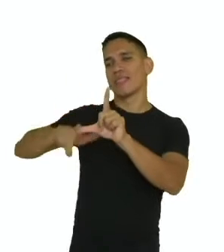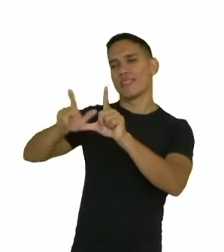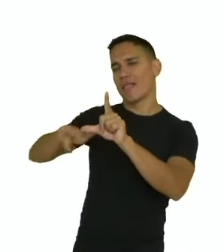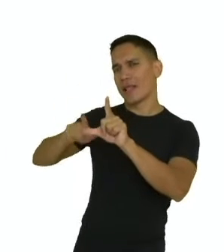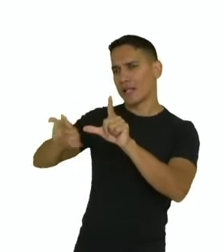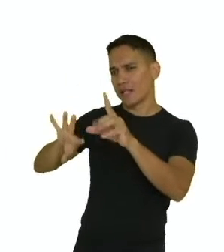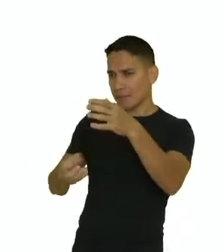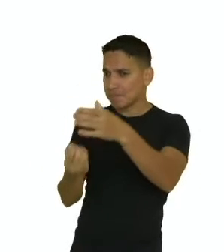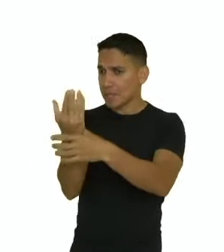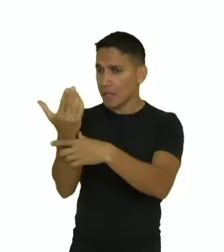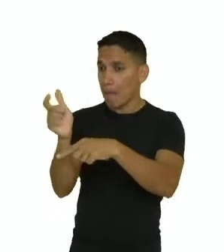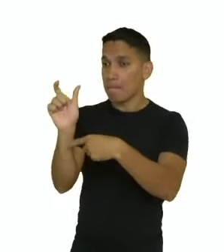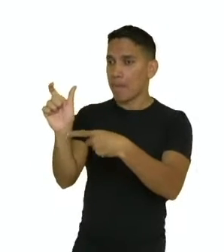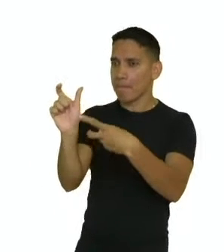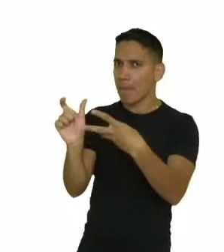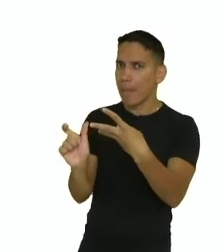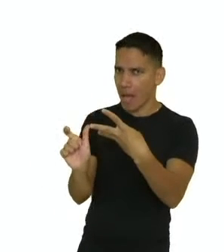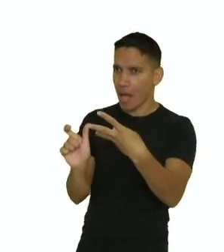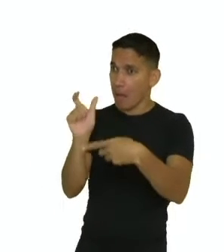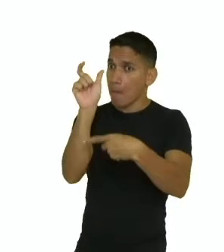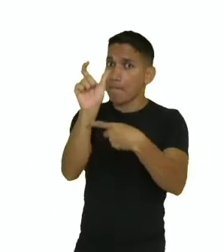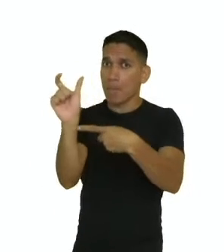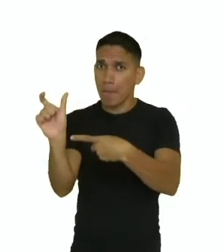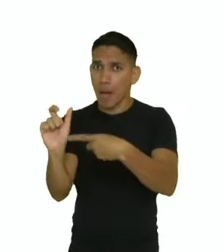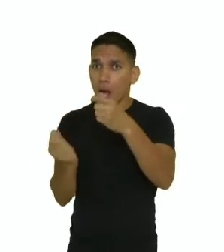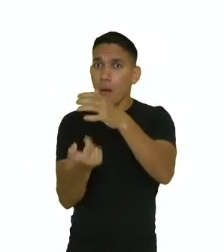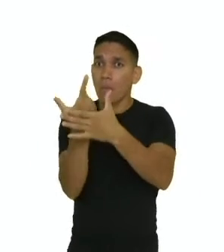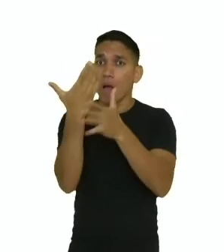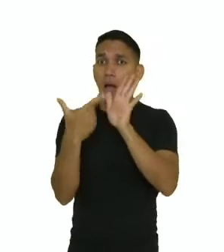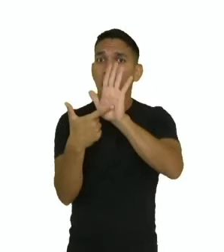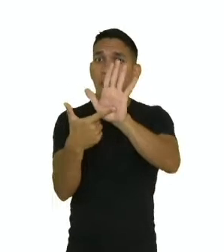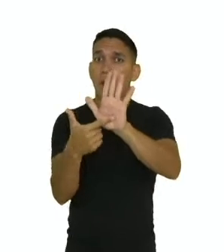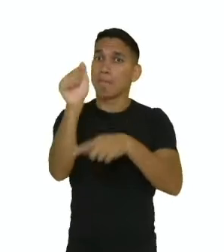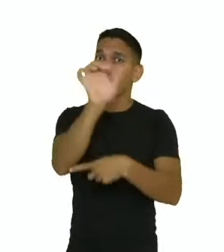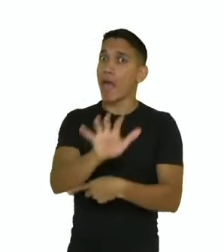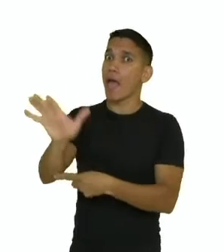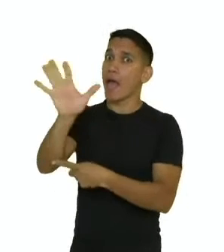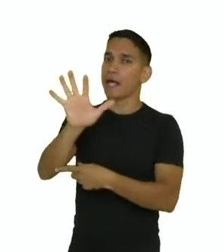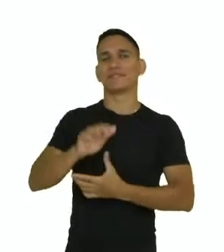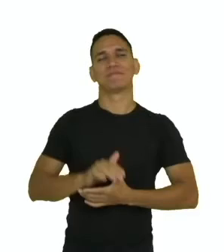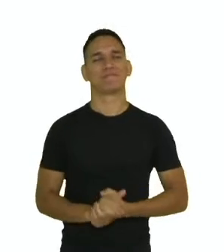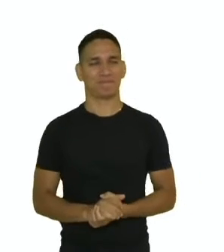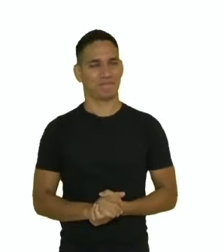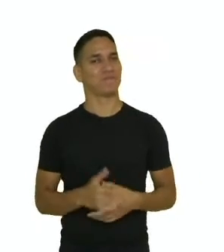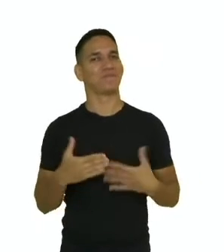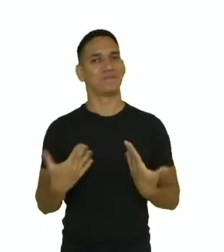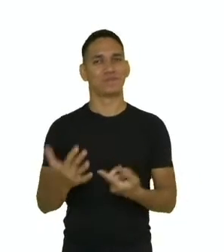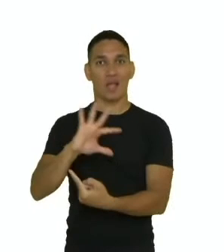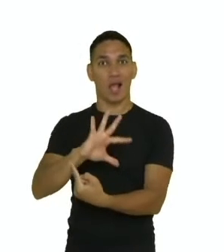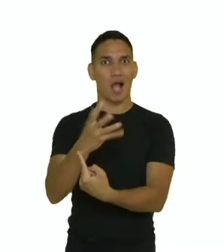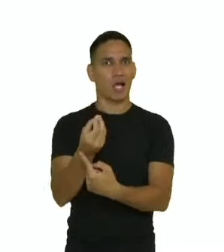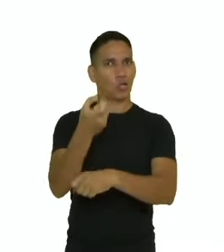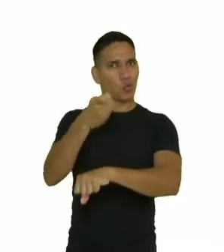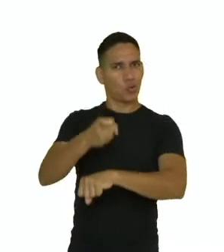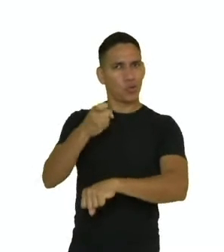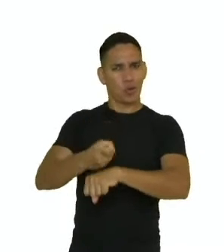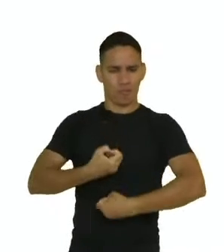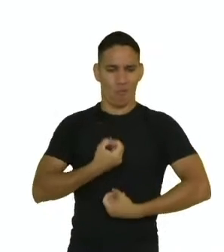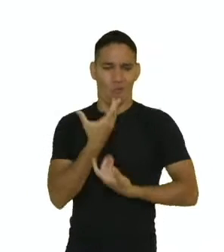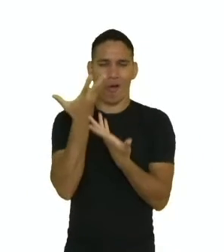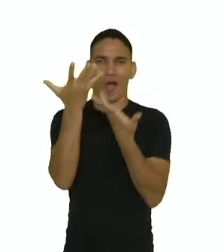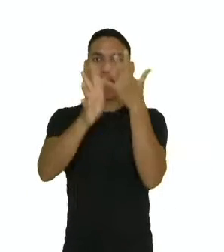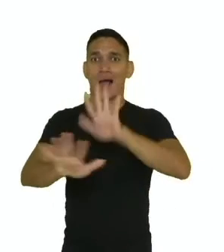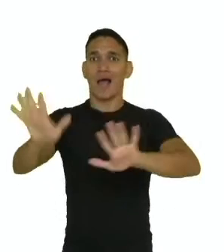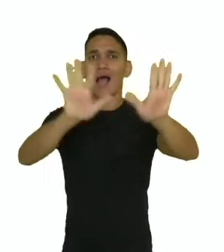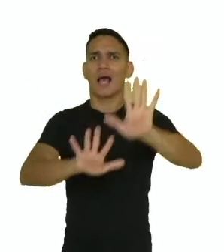formam palavras, as palavras formam imagens. Arte concreta, poesia e imagem. Mas o que é